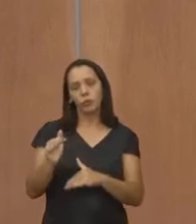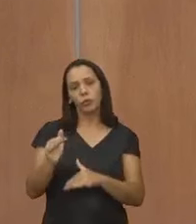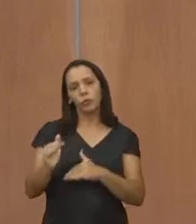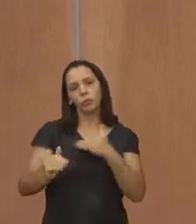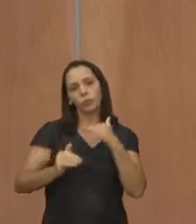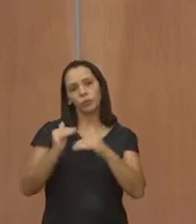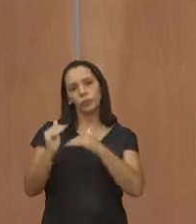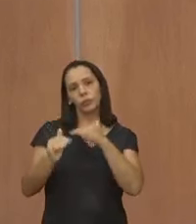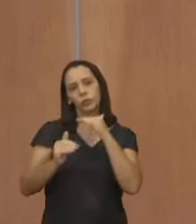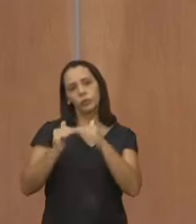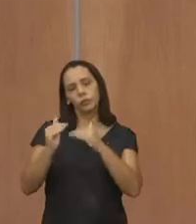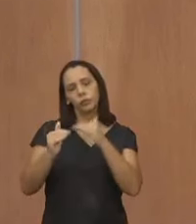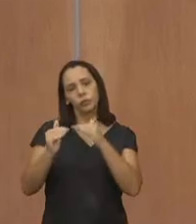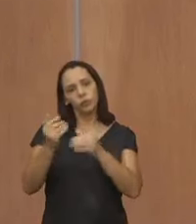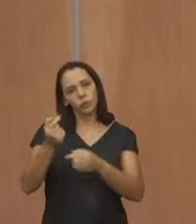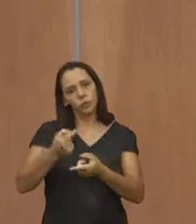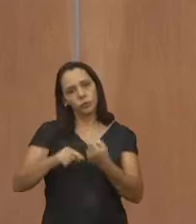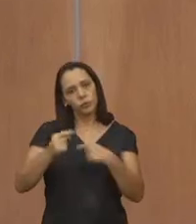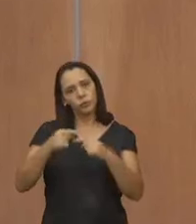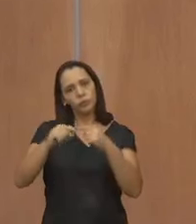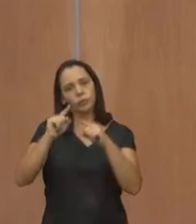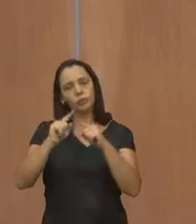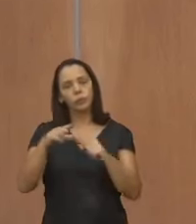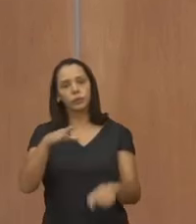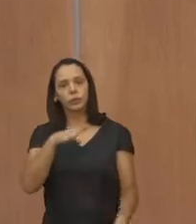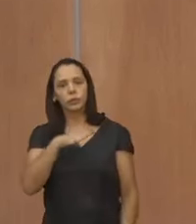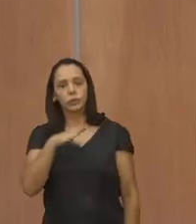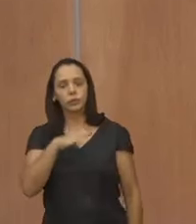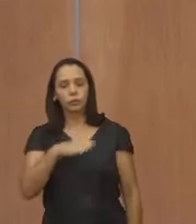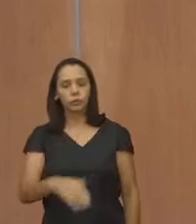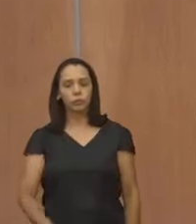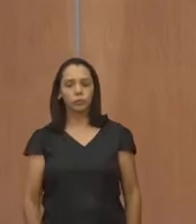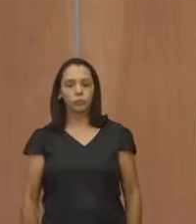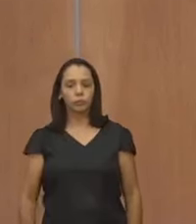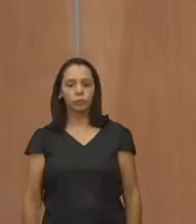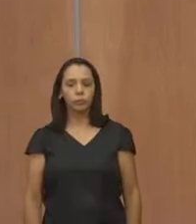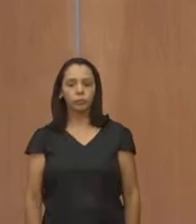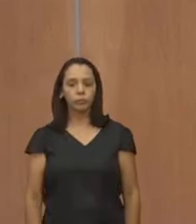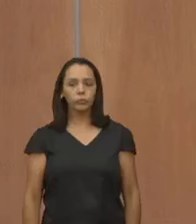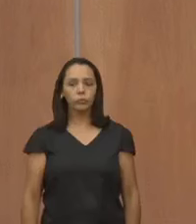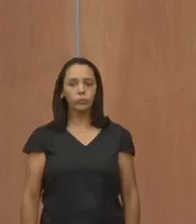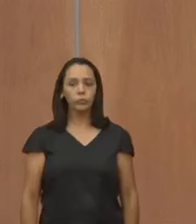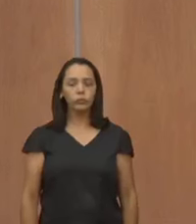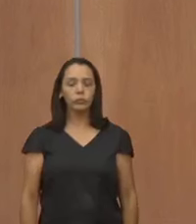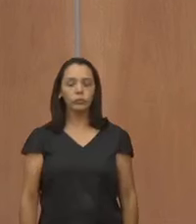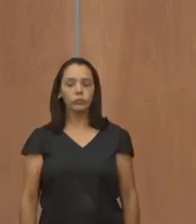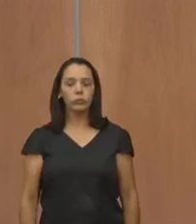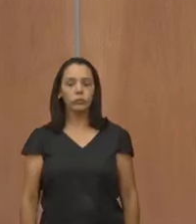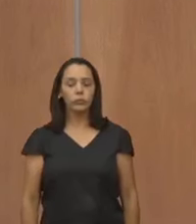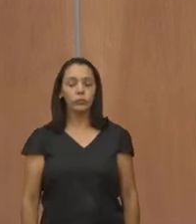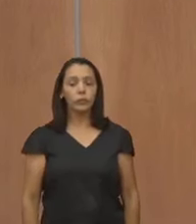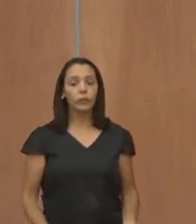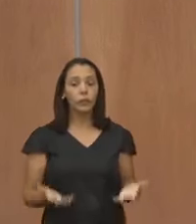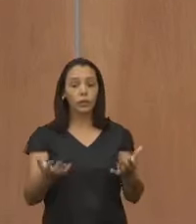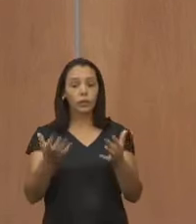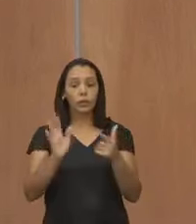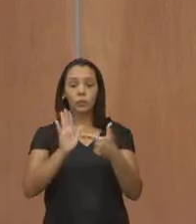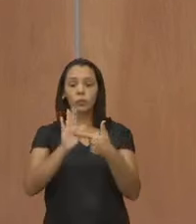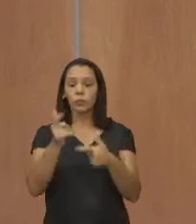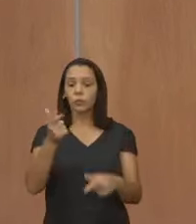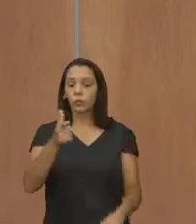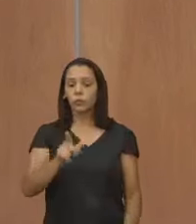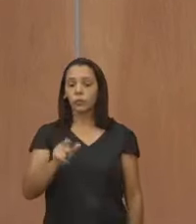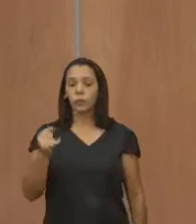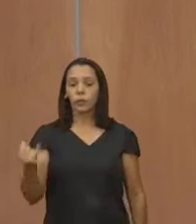equilibrado e integrado do município. Essa é a mensagem desse nosso PLE. Eu queria aqui reforçar mais uma